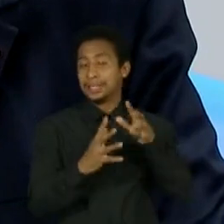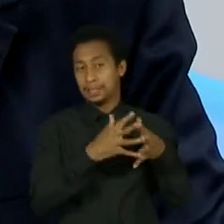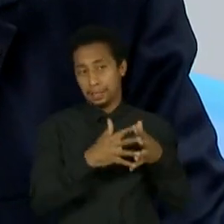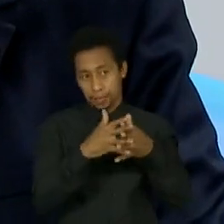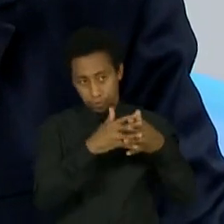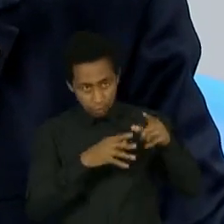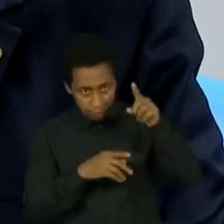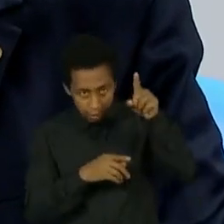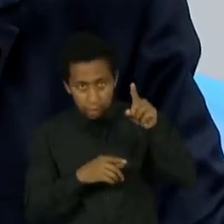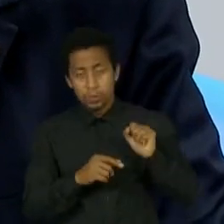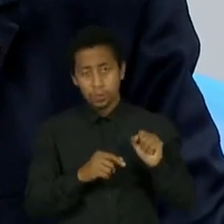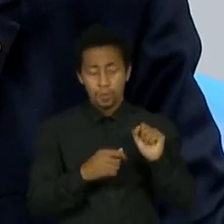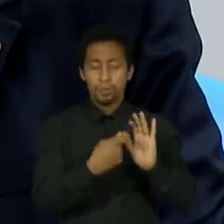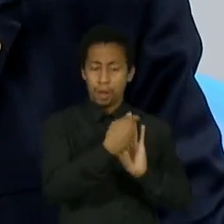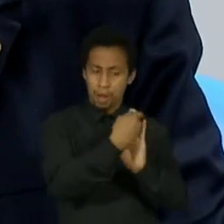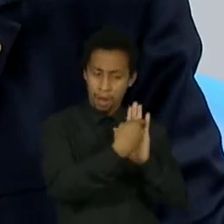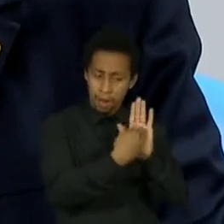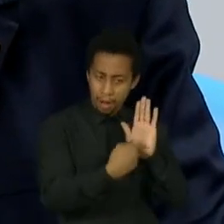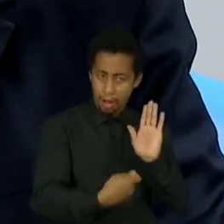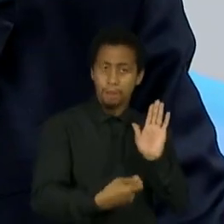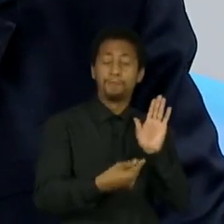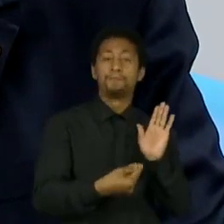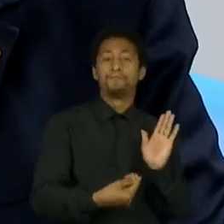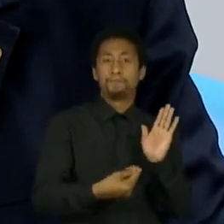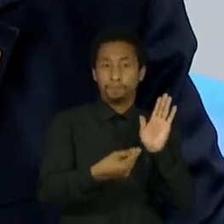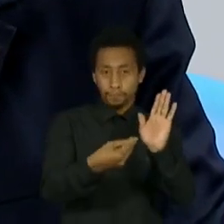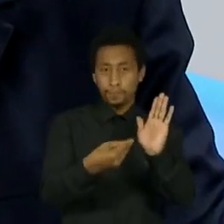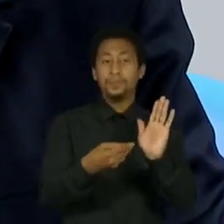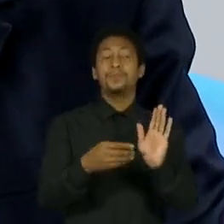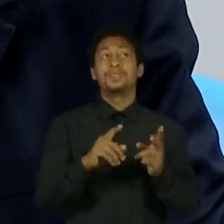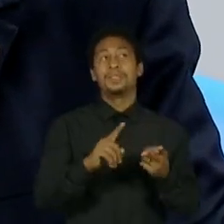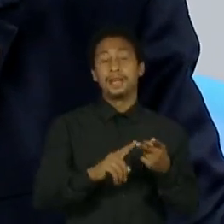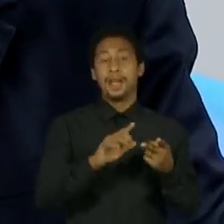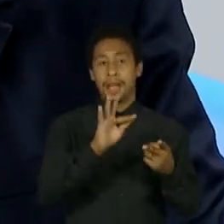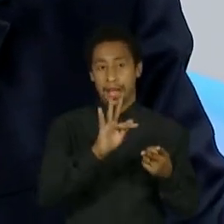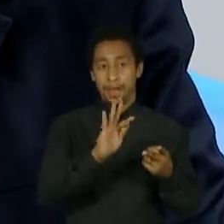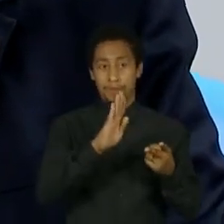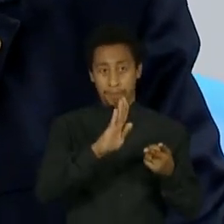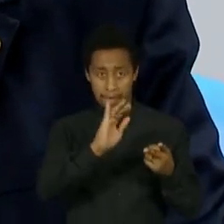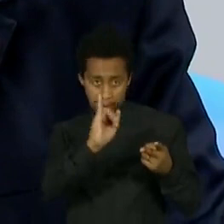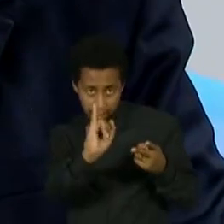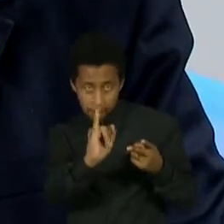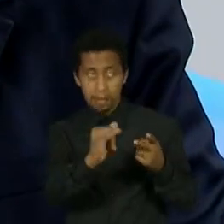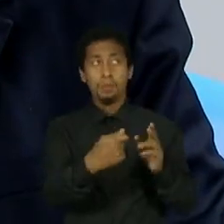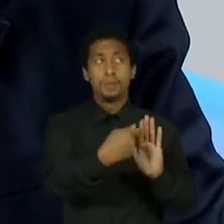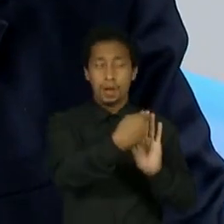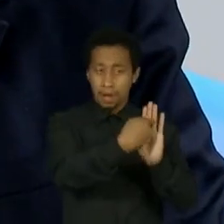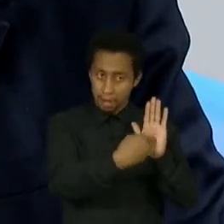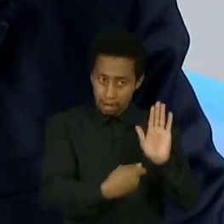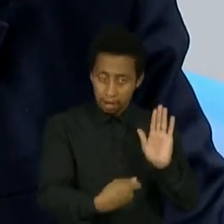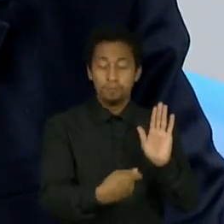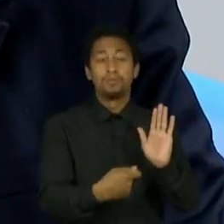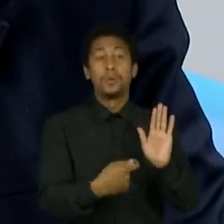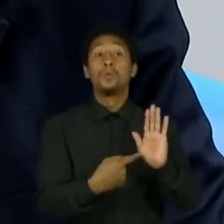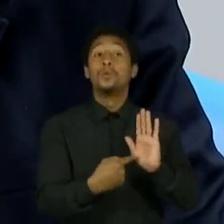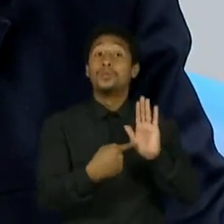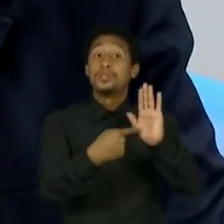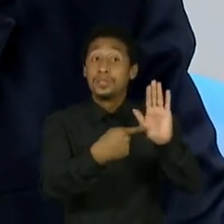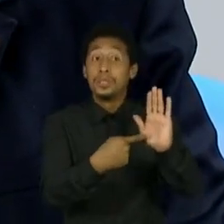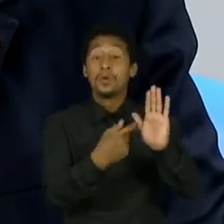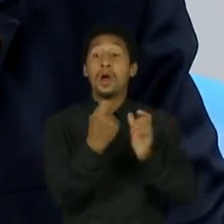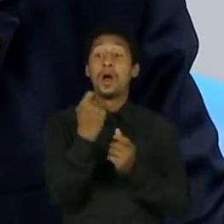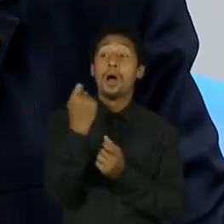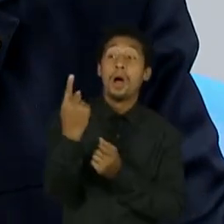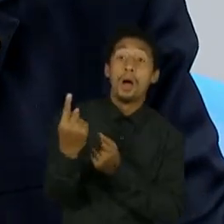relatório do Senado americano do FBI norte-americano que indicam alguns países